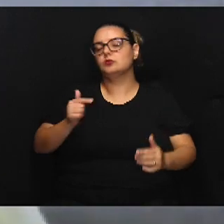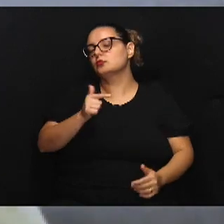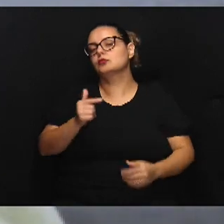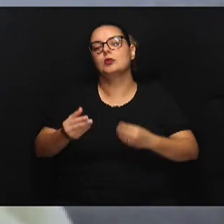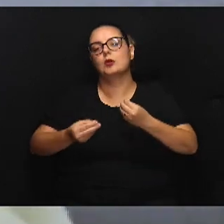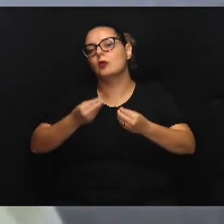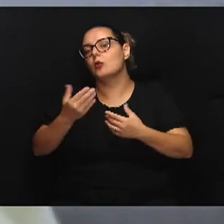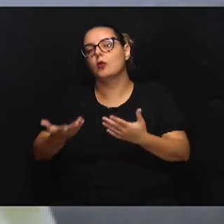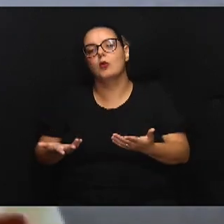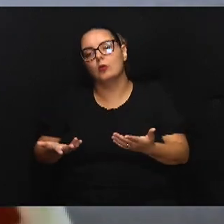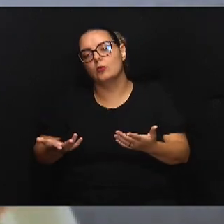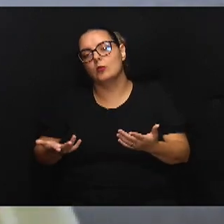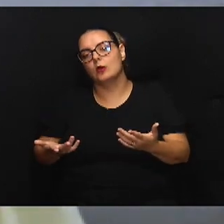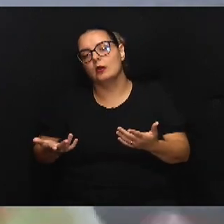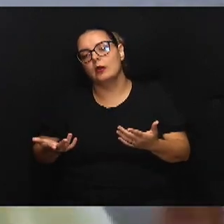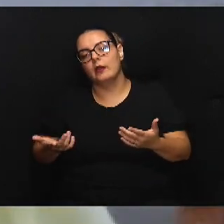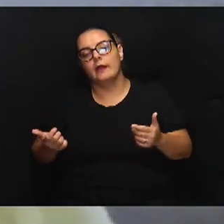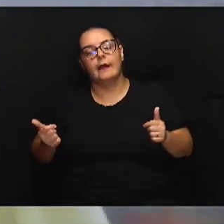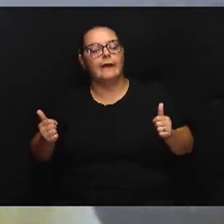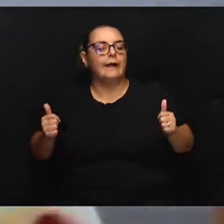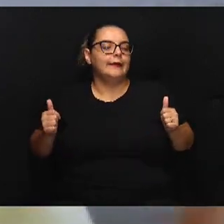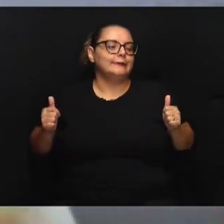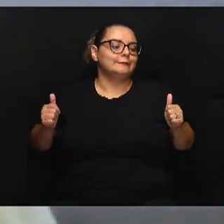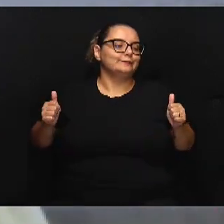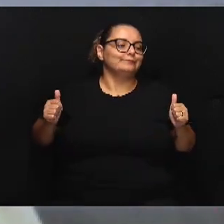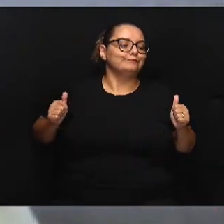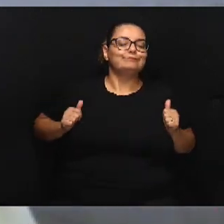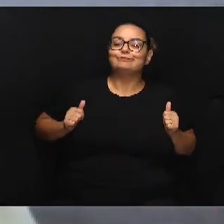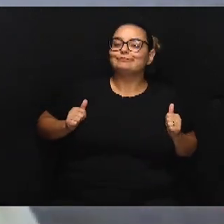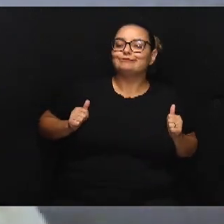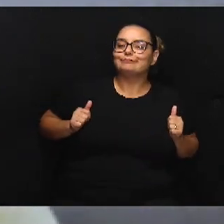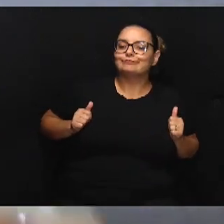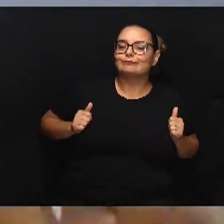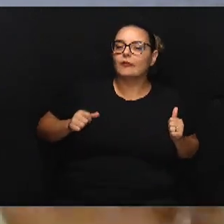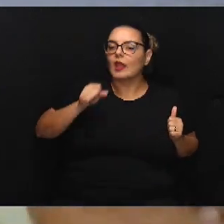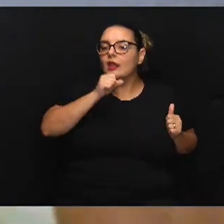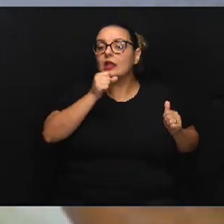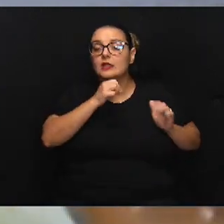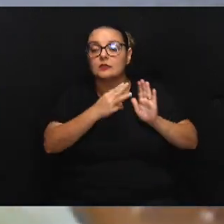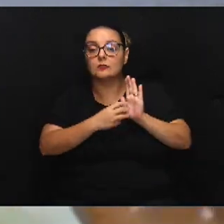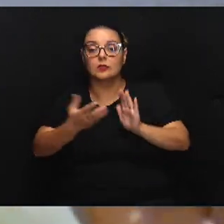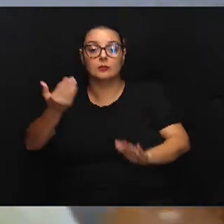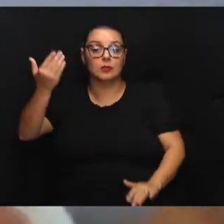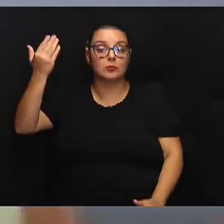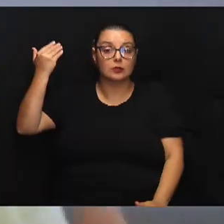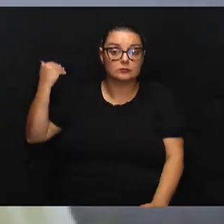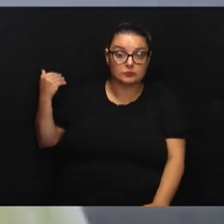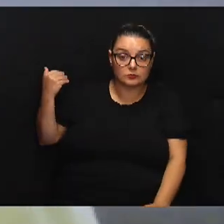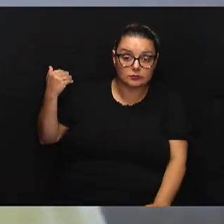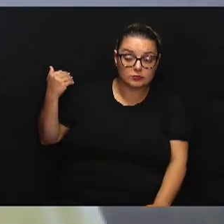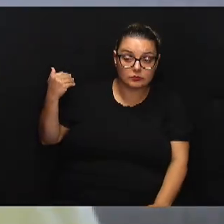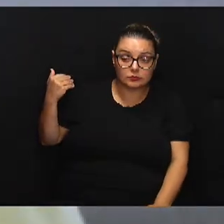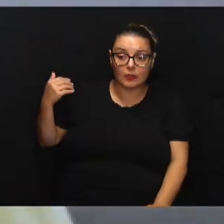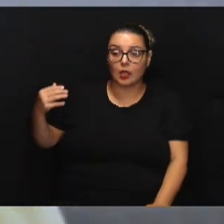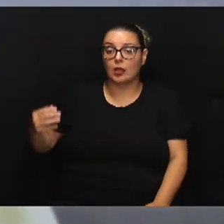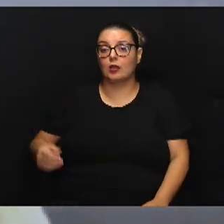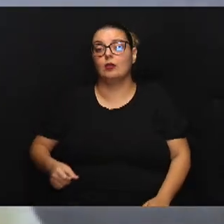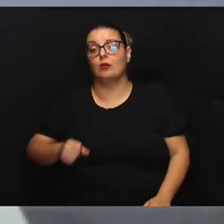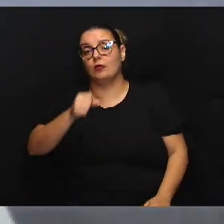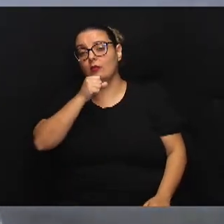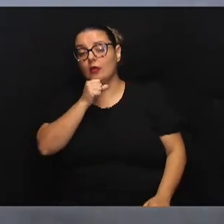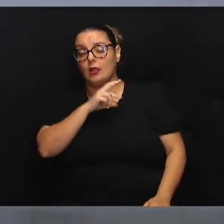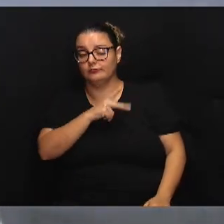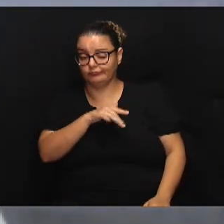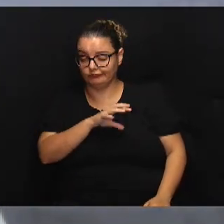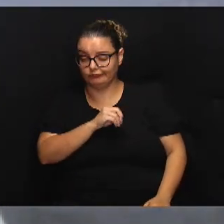para a gente ficar com aquela velha metodologia, com aquele velho ranço que a